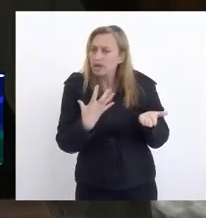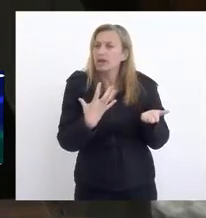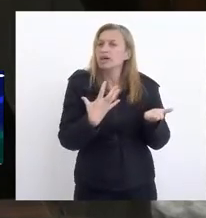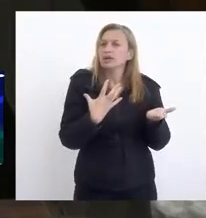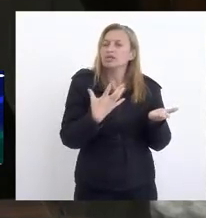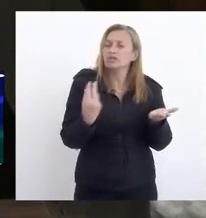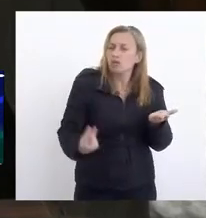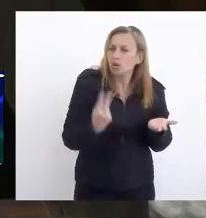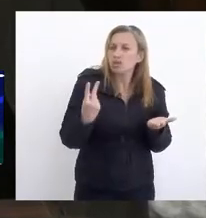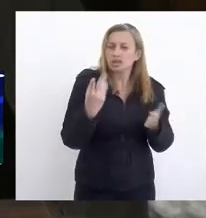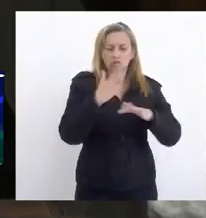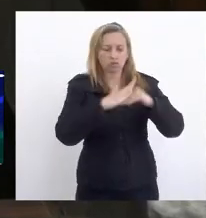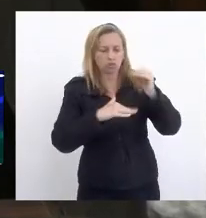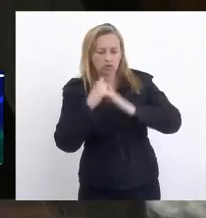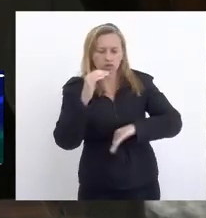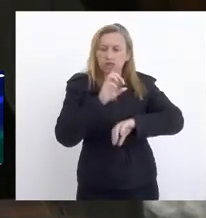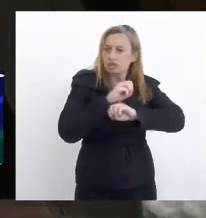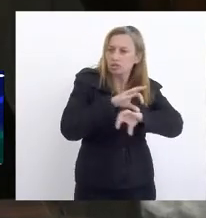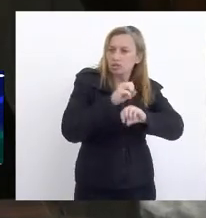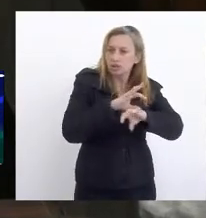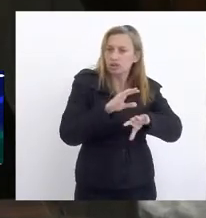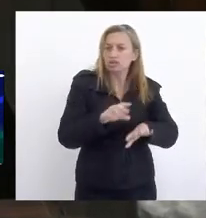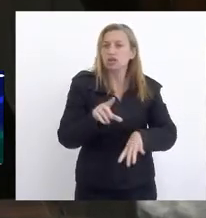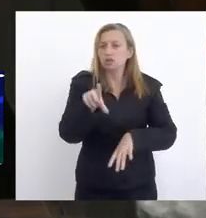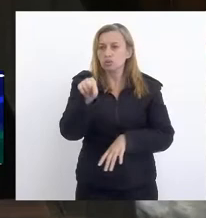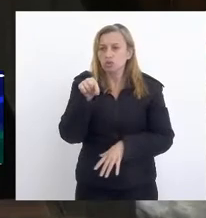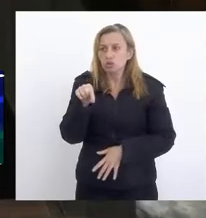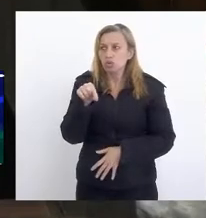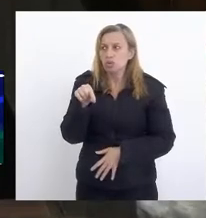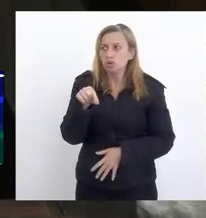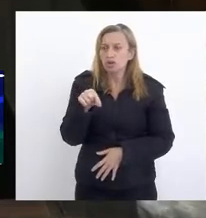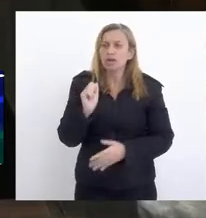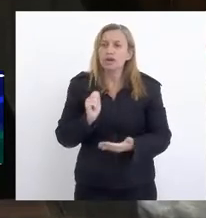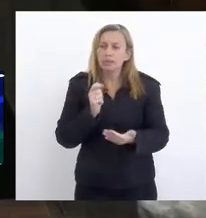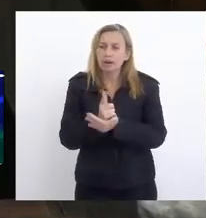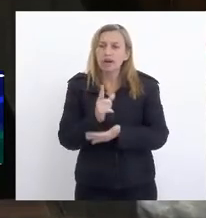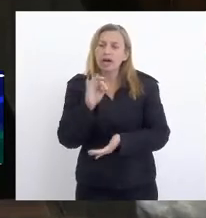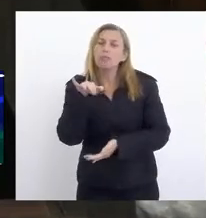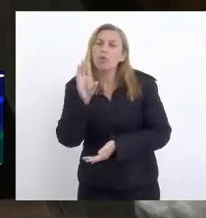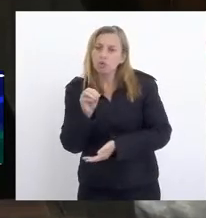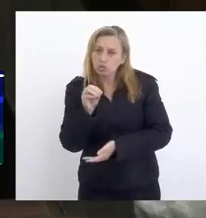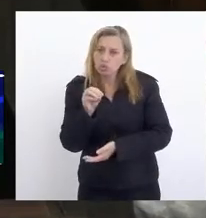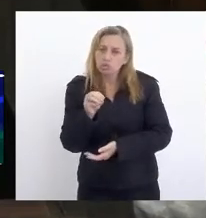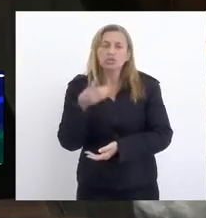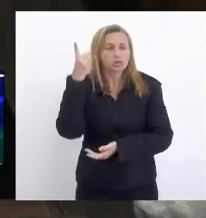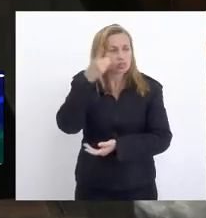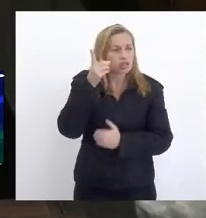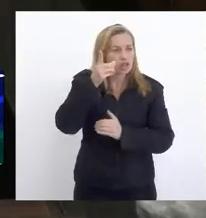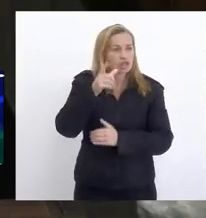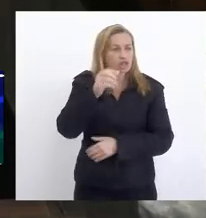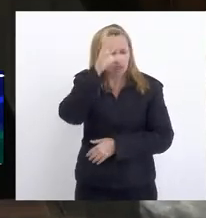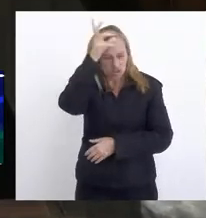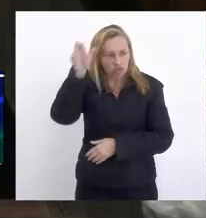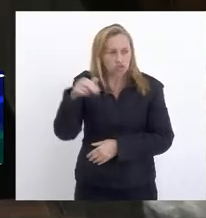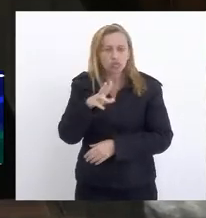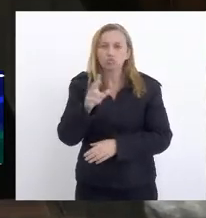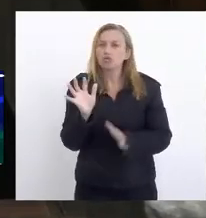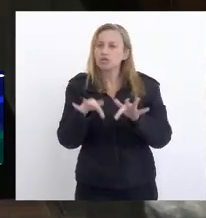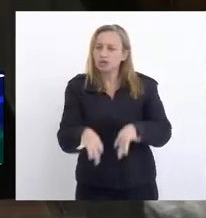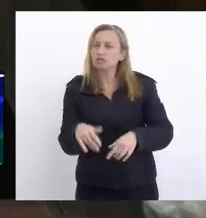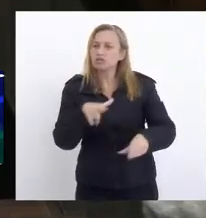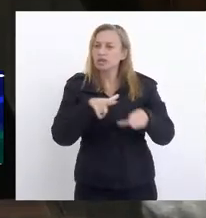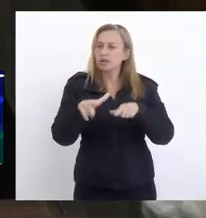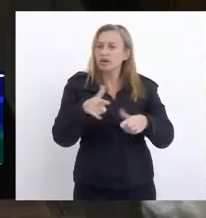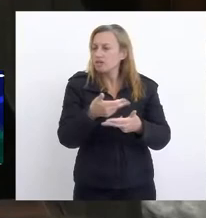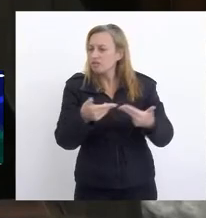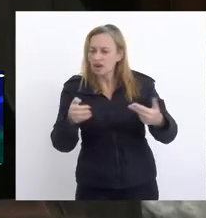na valorização dos profissionais da educação. E uma das alternativas é pagar um abono, deputada Tia Ju, ao final desse exercício. Vários